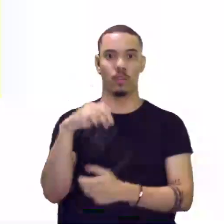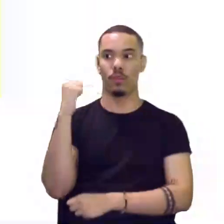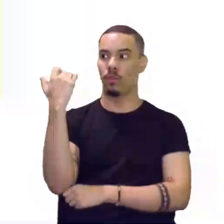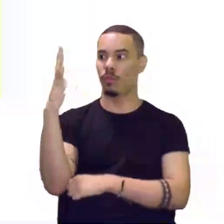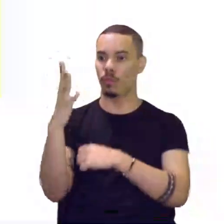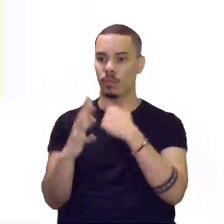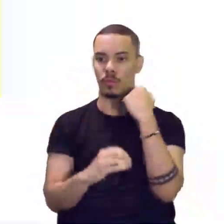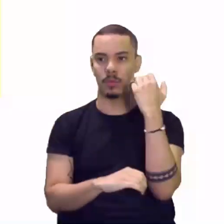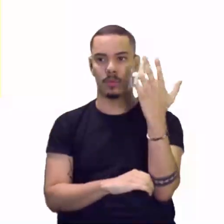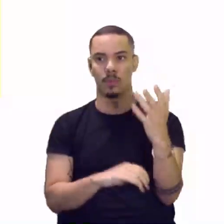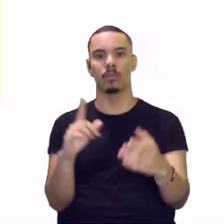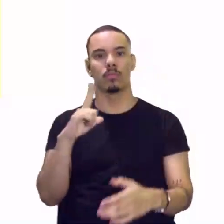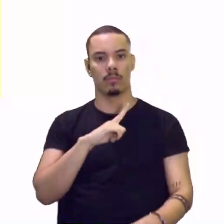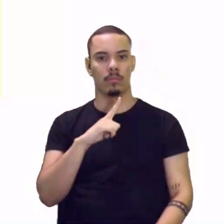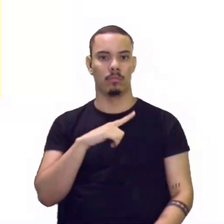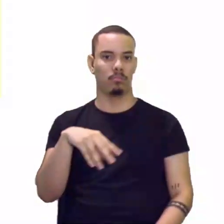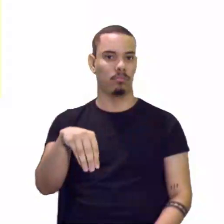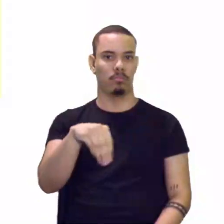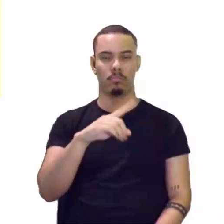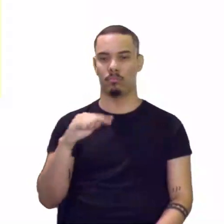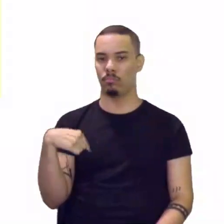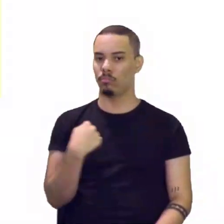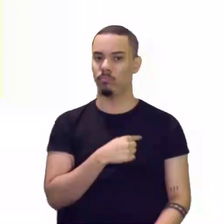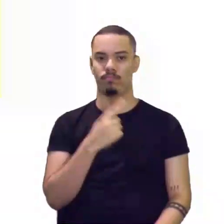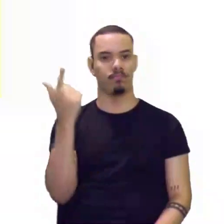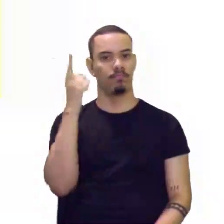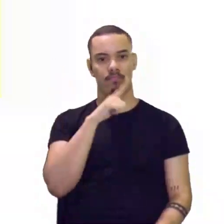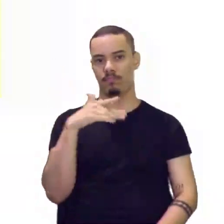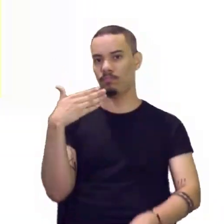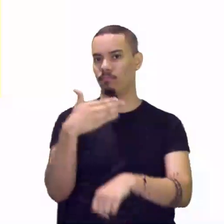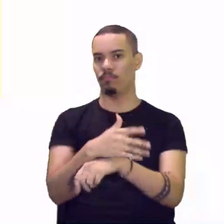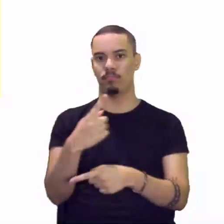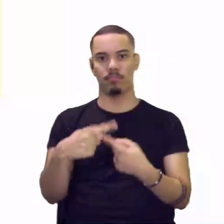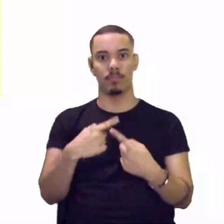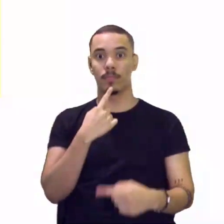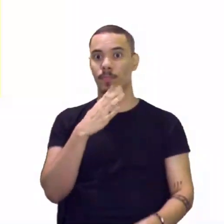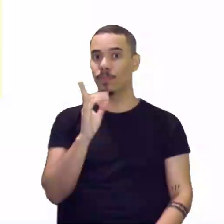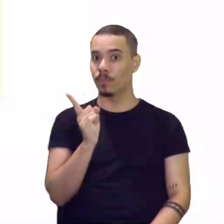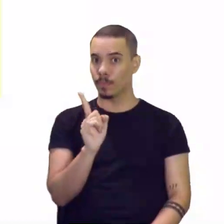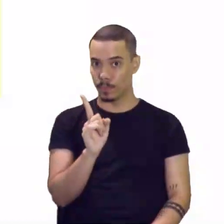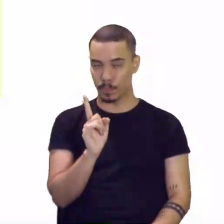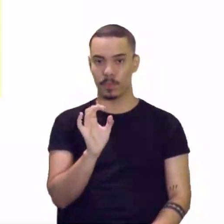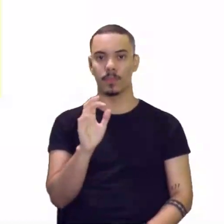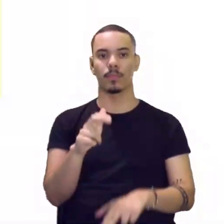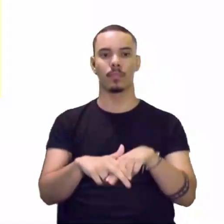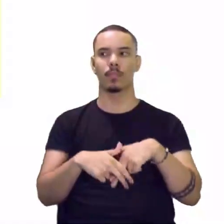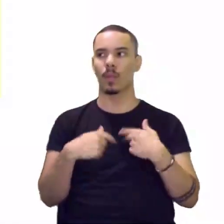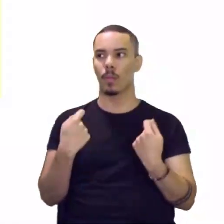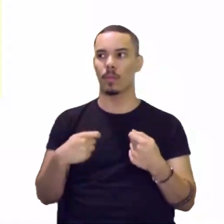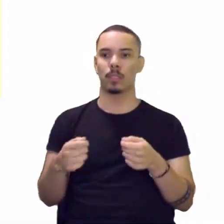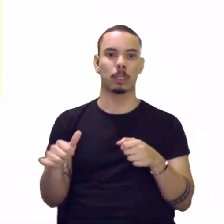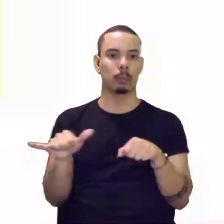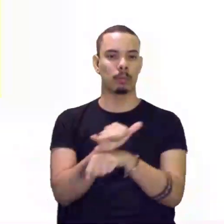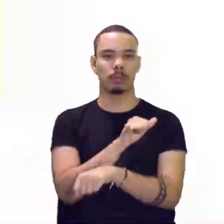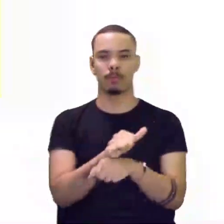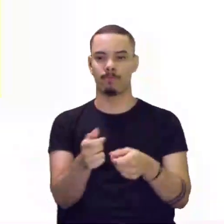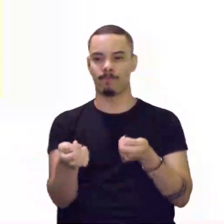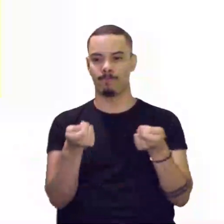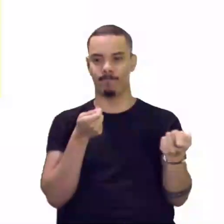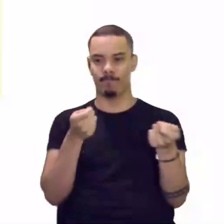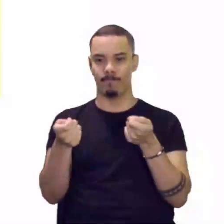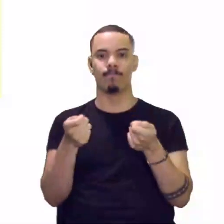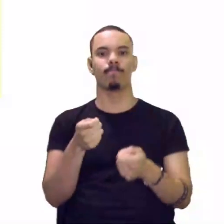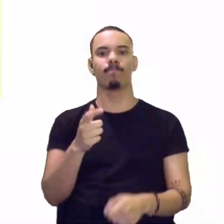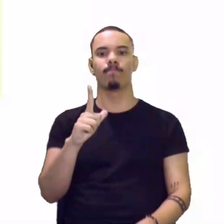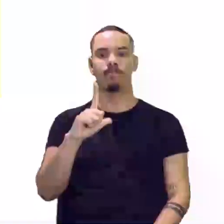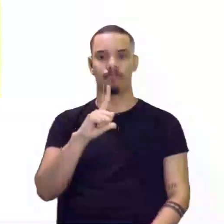pouco, tem territórios que a gente não consegue adentrar porque é desconhecido. Isso. E a gente tem que ter todo um cuidado. E ainda tem as florestas